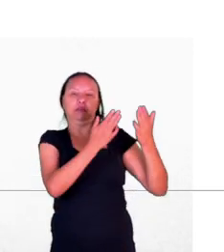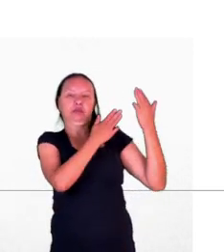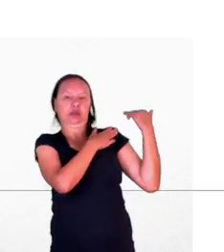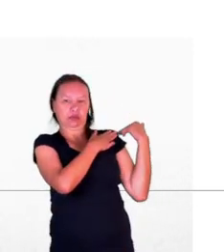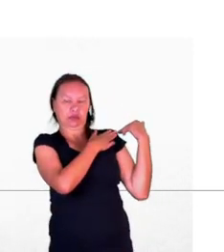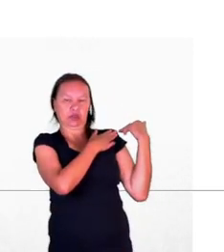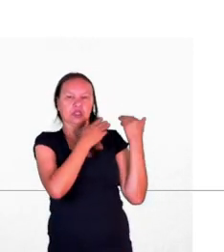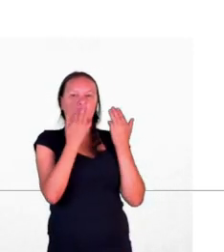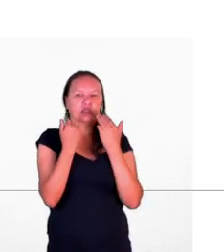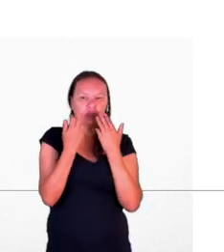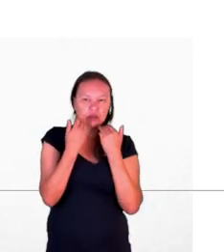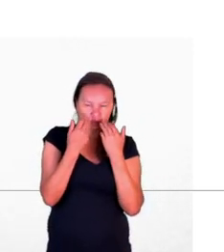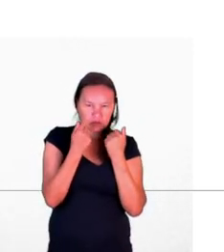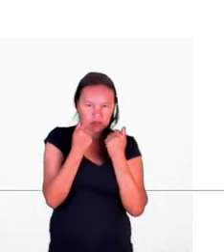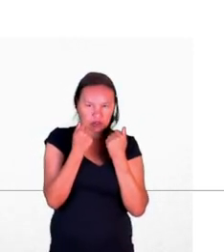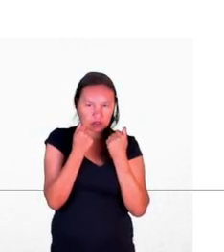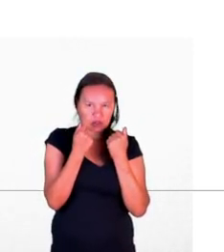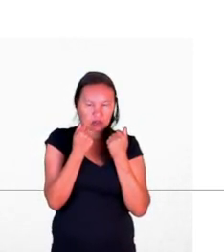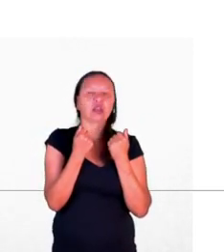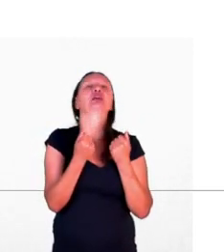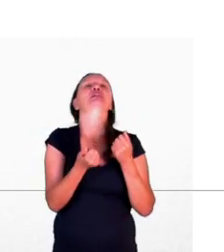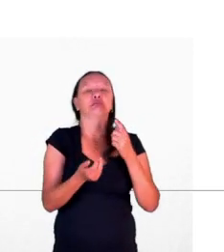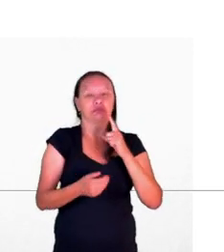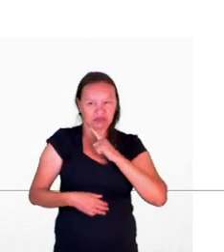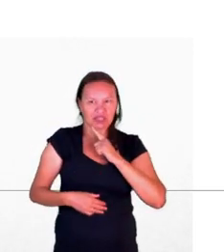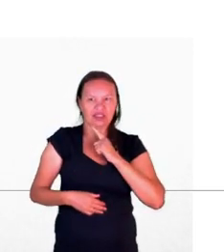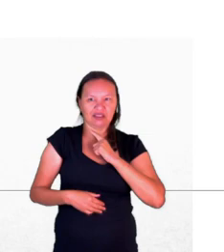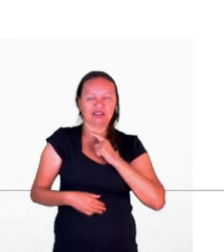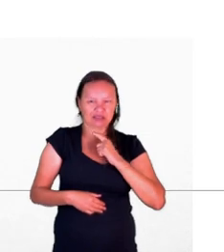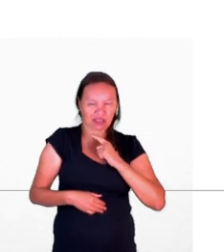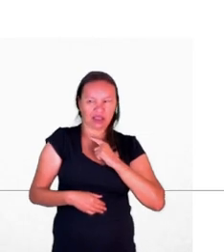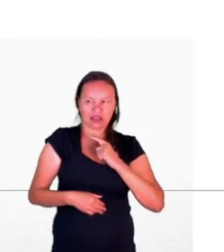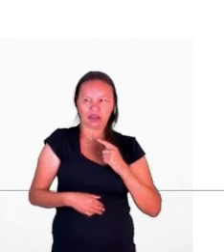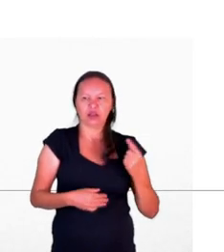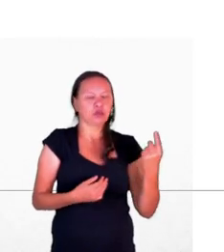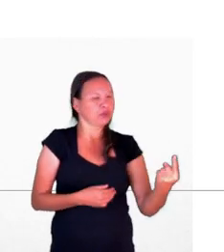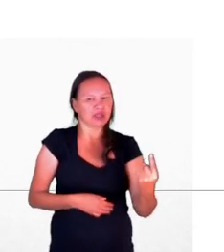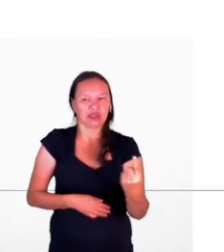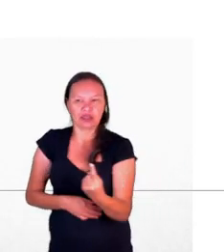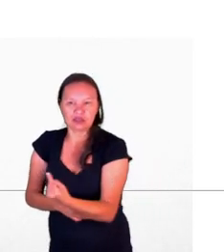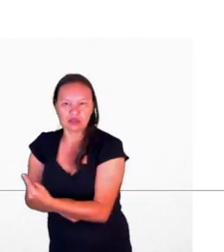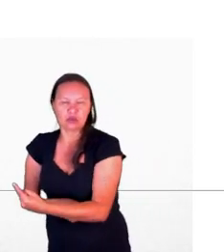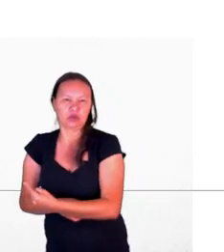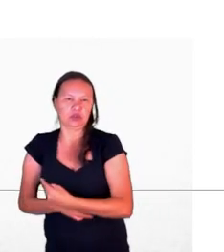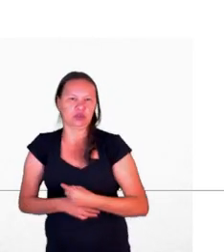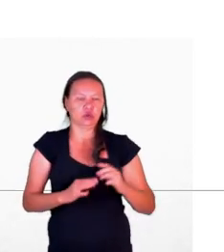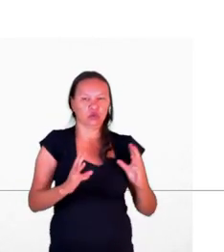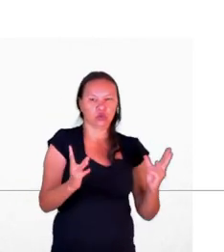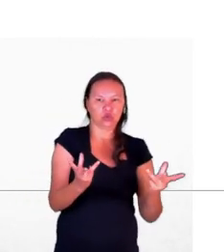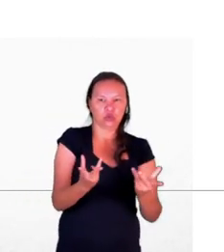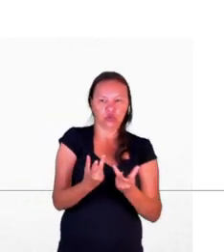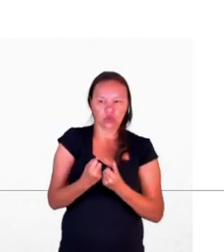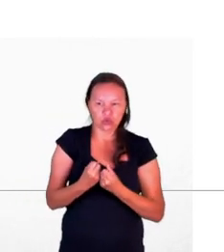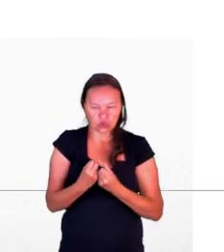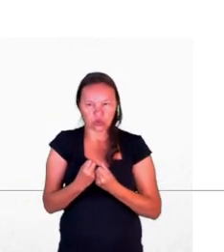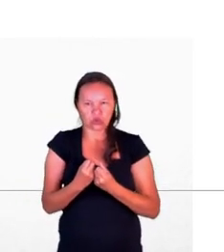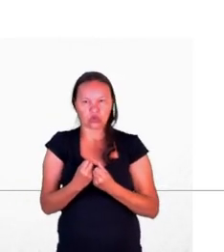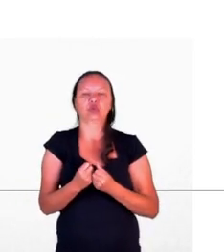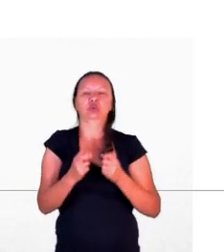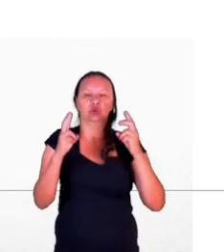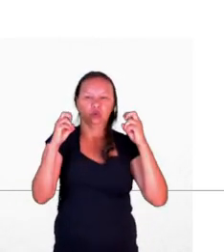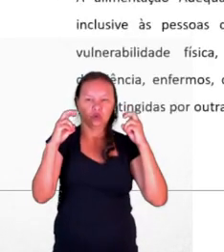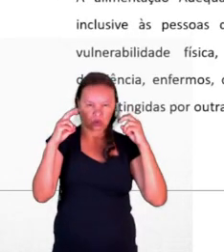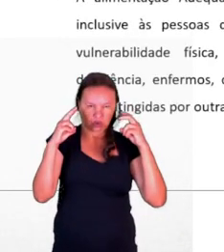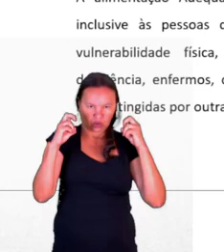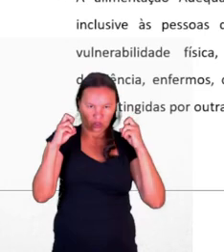esses alimentos devem estar disponíveis em quantidade qualidade suficiente isso tudo integra o conteúdo do direito